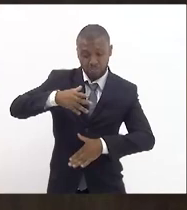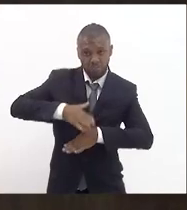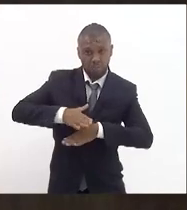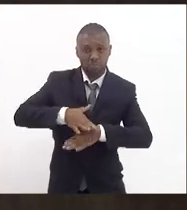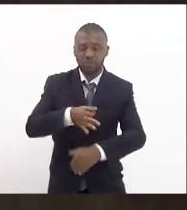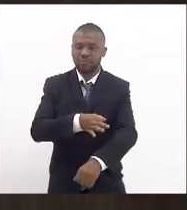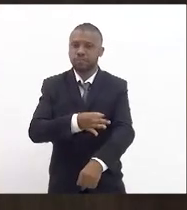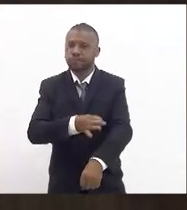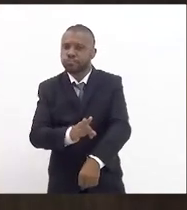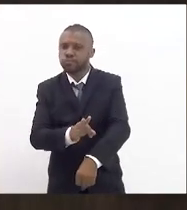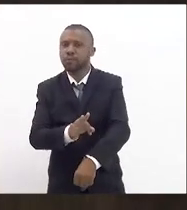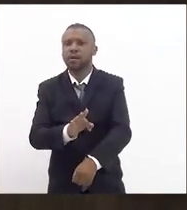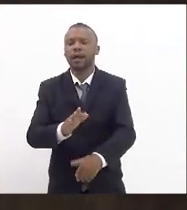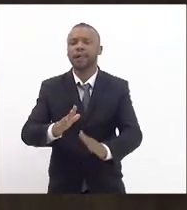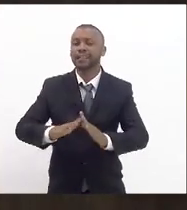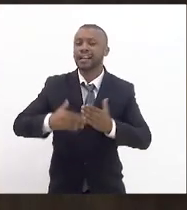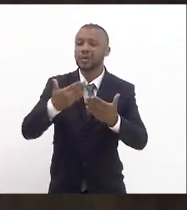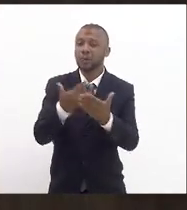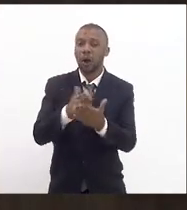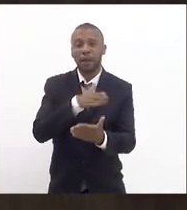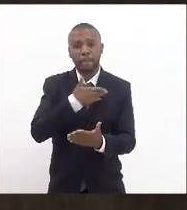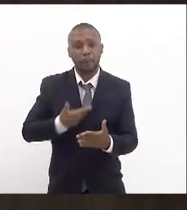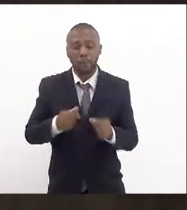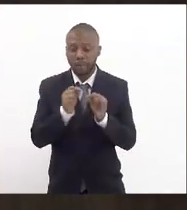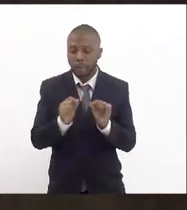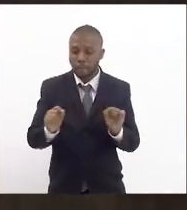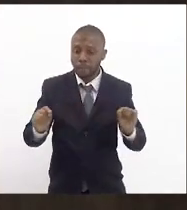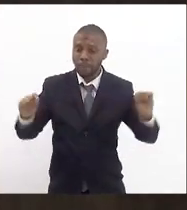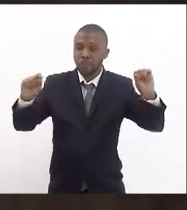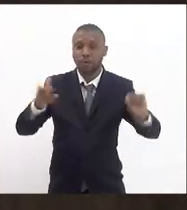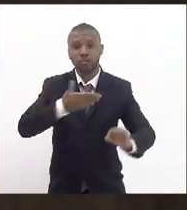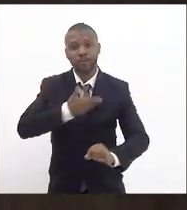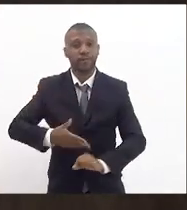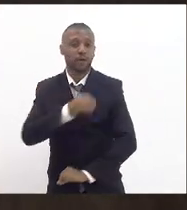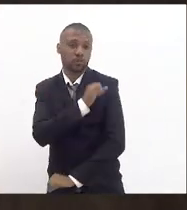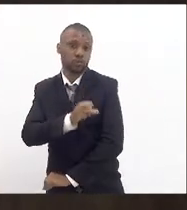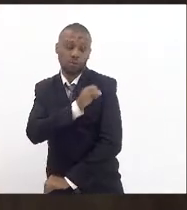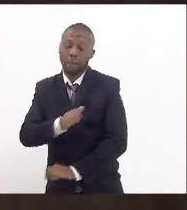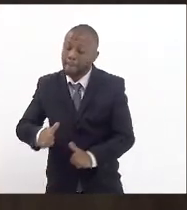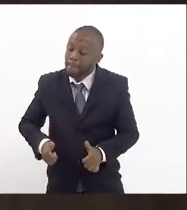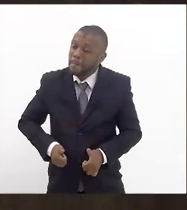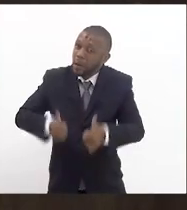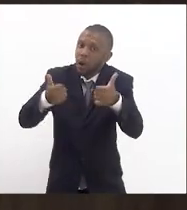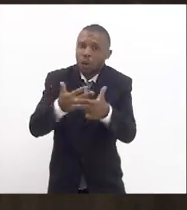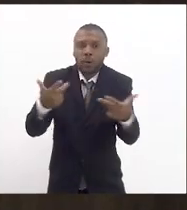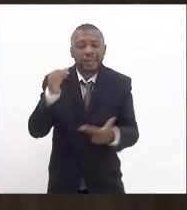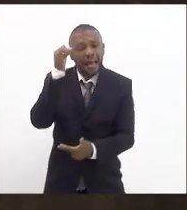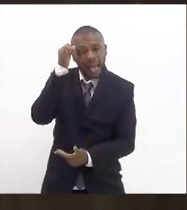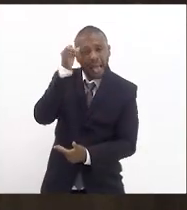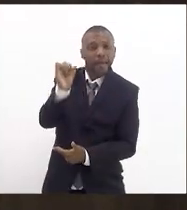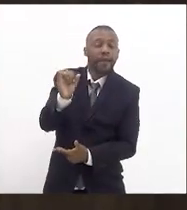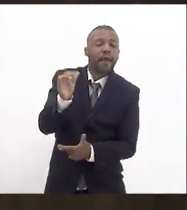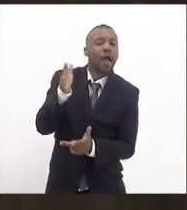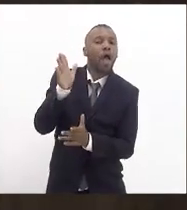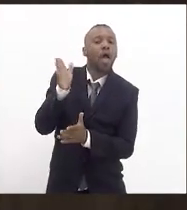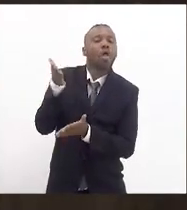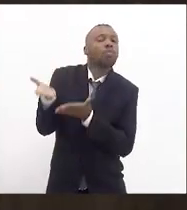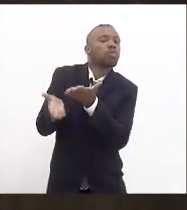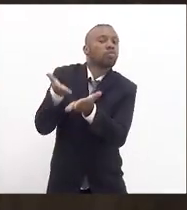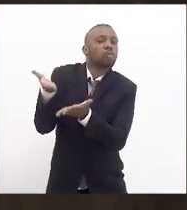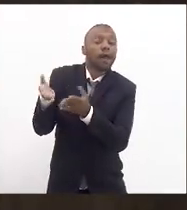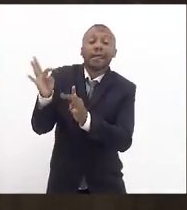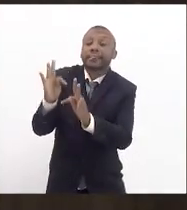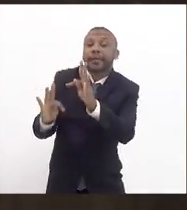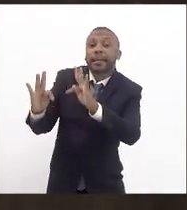Rio de Janeiro. Não existe melhor remédio do que a prevenção. Não existe uma melhor forma de se